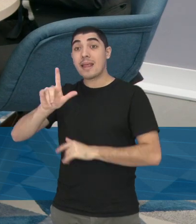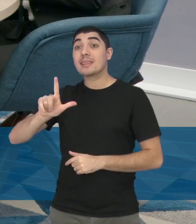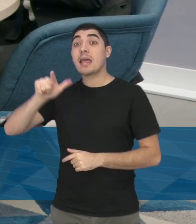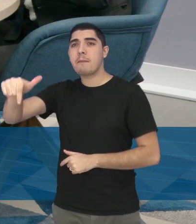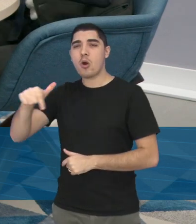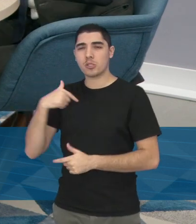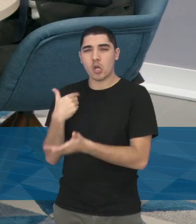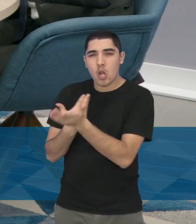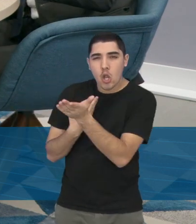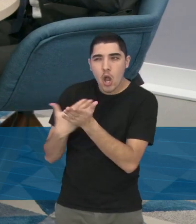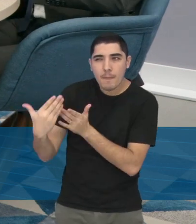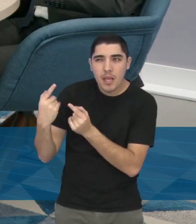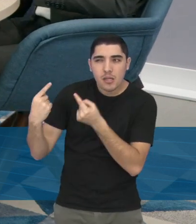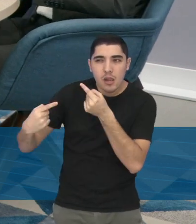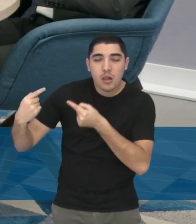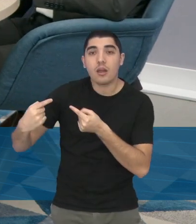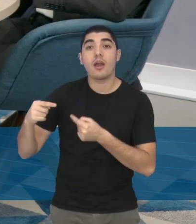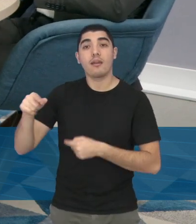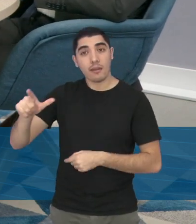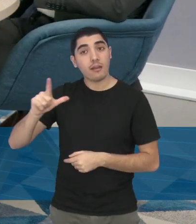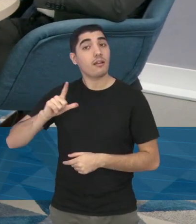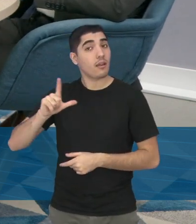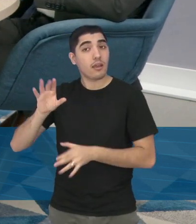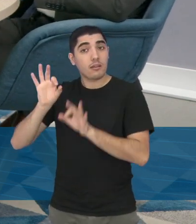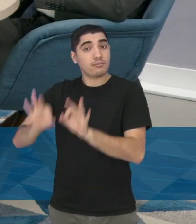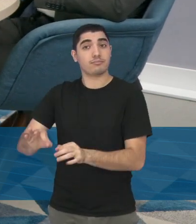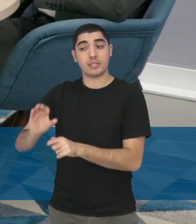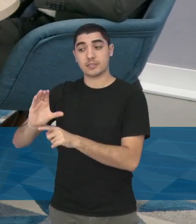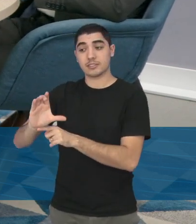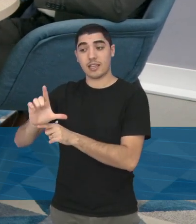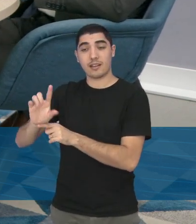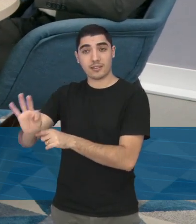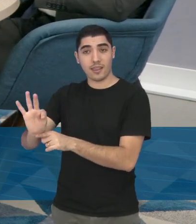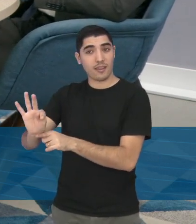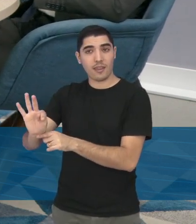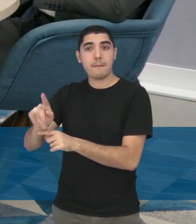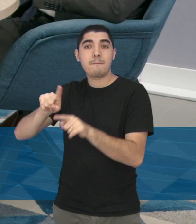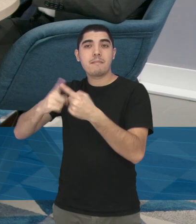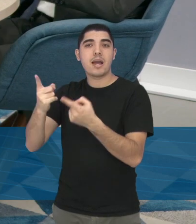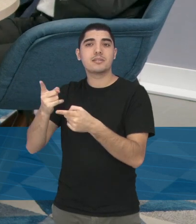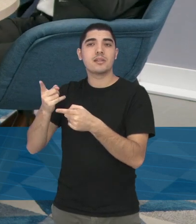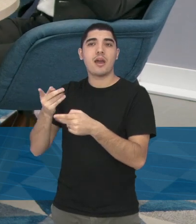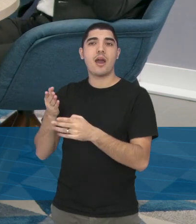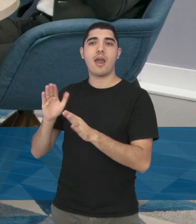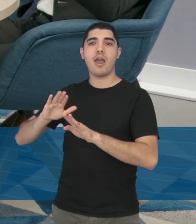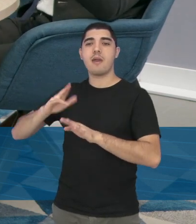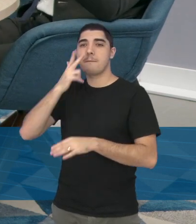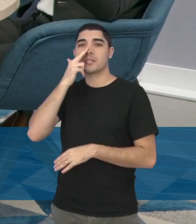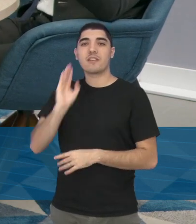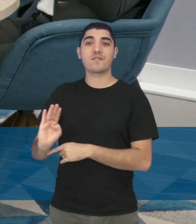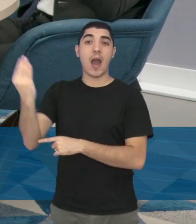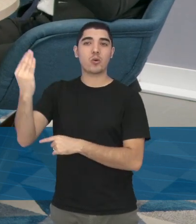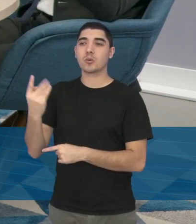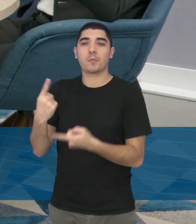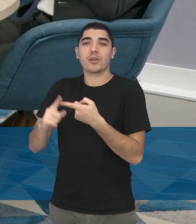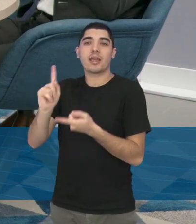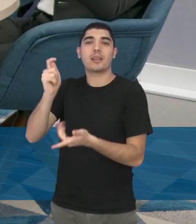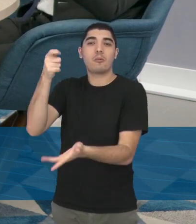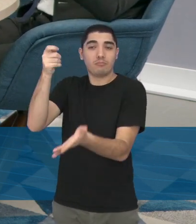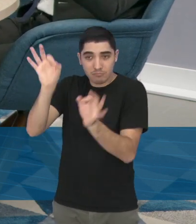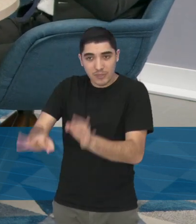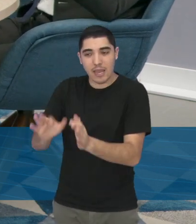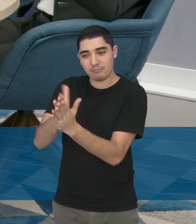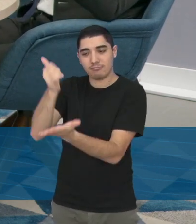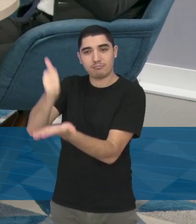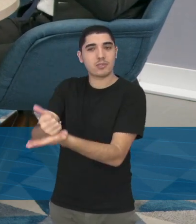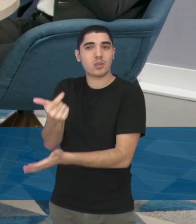fatos, ele é um CLT disfarçado. É um CLT disfarçado. Tá? Então chega isso no judiciário, a qualificação do empregado está no artigo